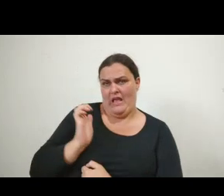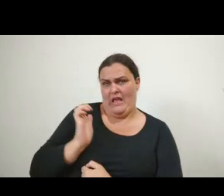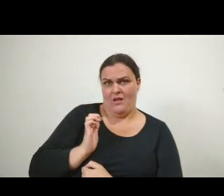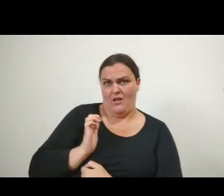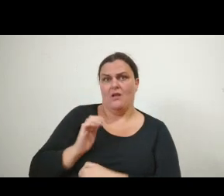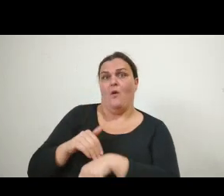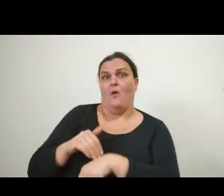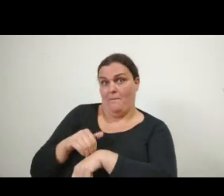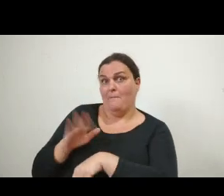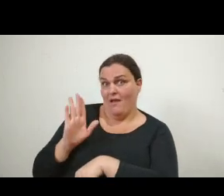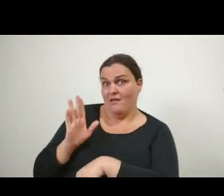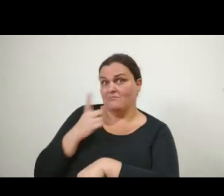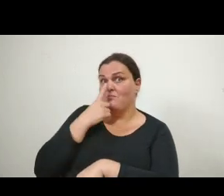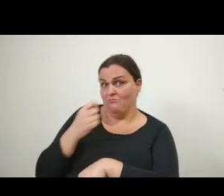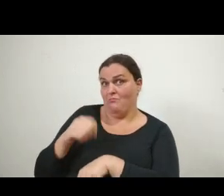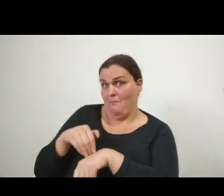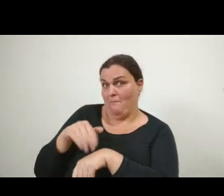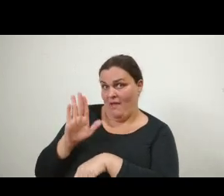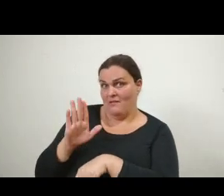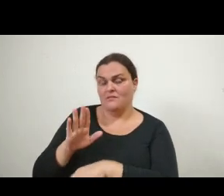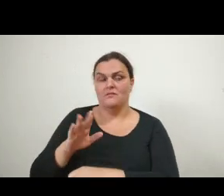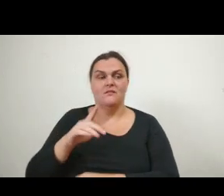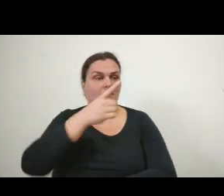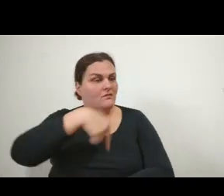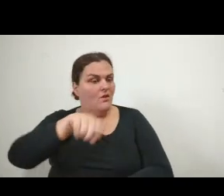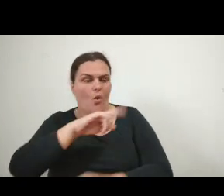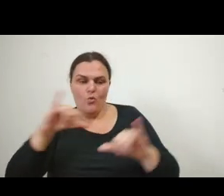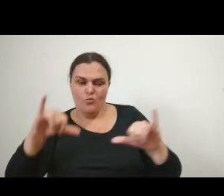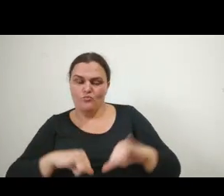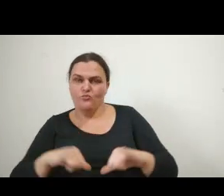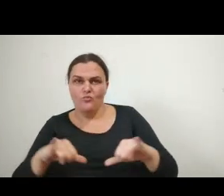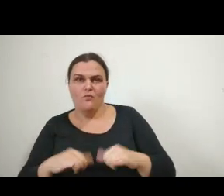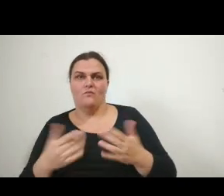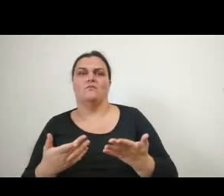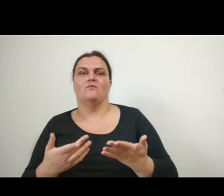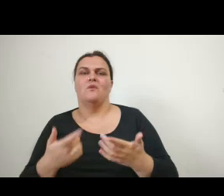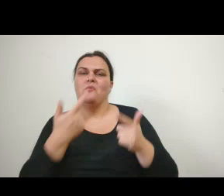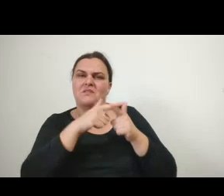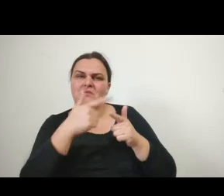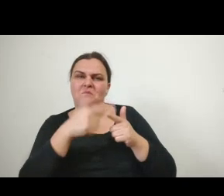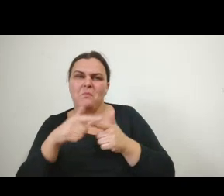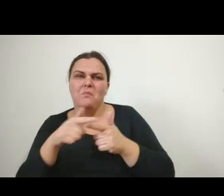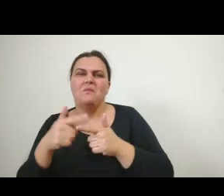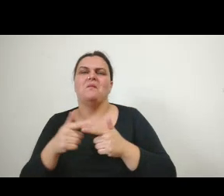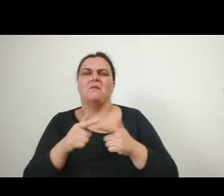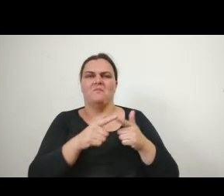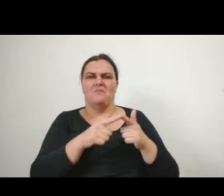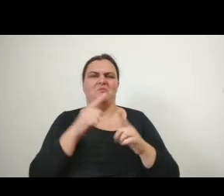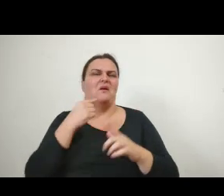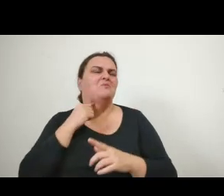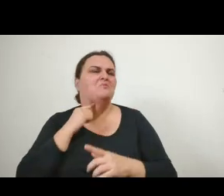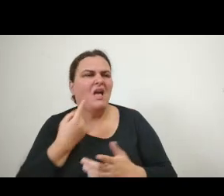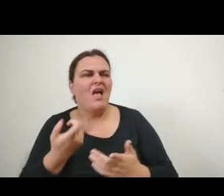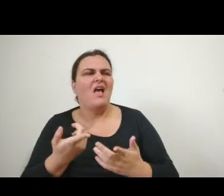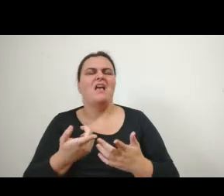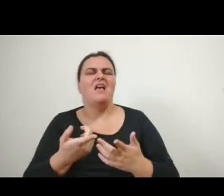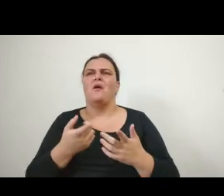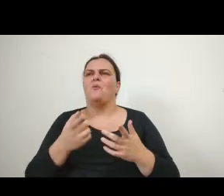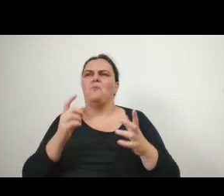com a poluição, com a degradação ambiental, mas os pobres acabam sofrendo mais do que os